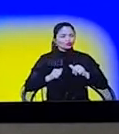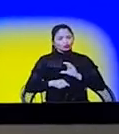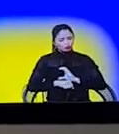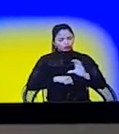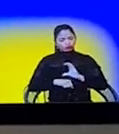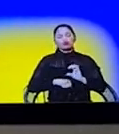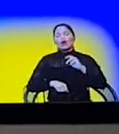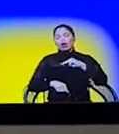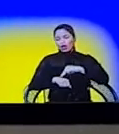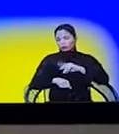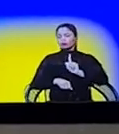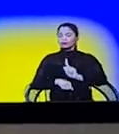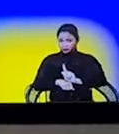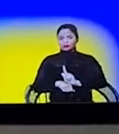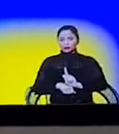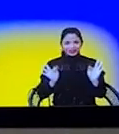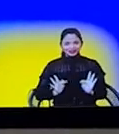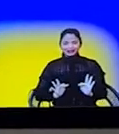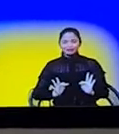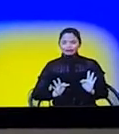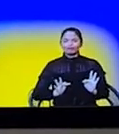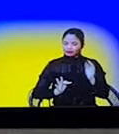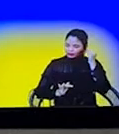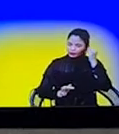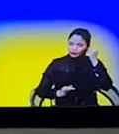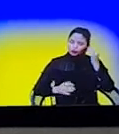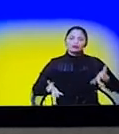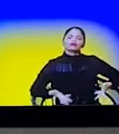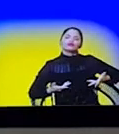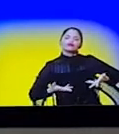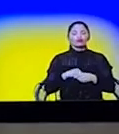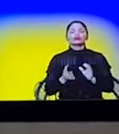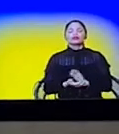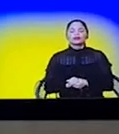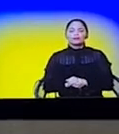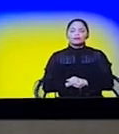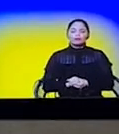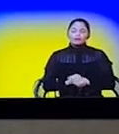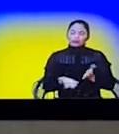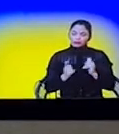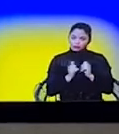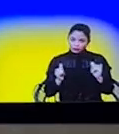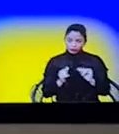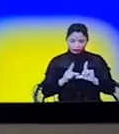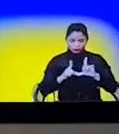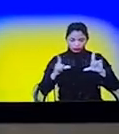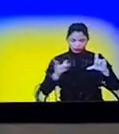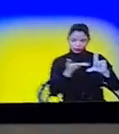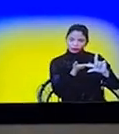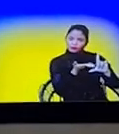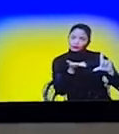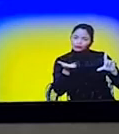arcados pelo Magalu e a gente está super feliz em estar incentivando você dentro desse contexto. Agora, como eu disse no próximo slide, eu trago